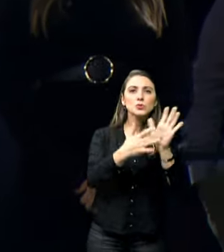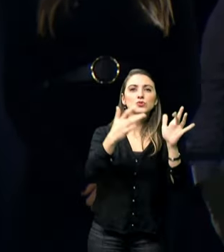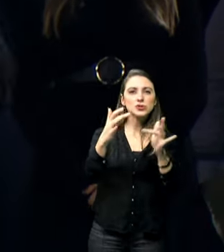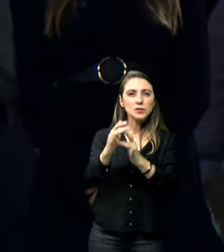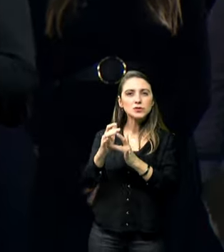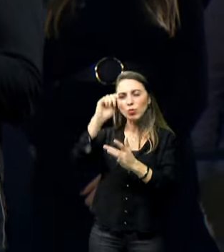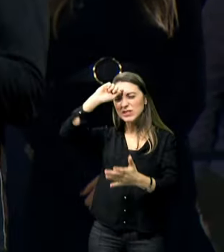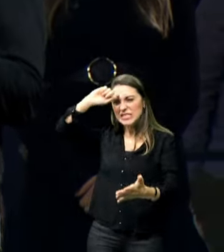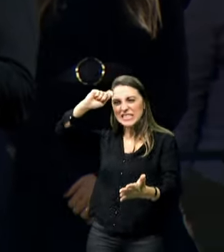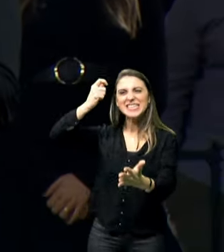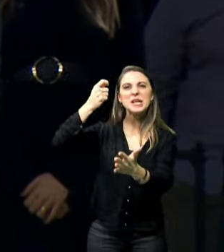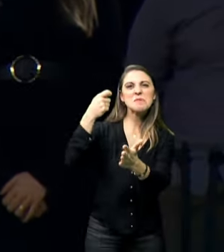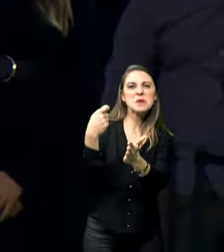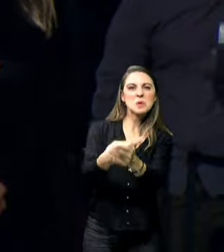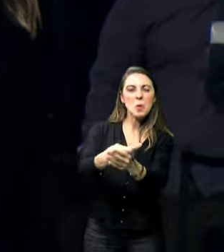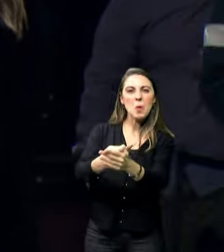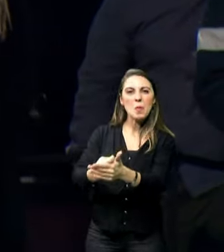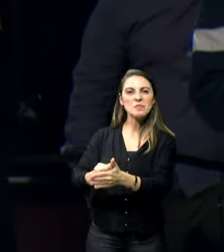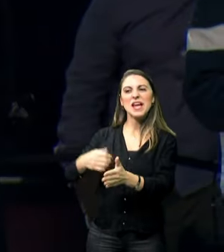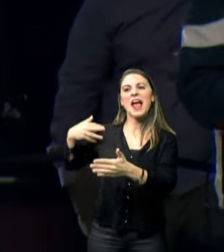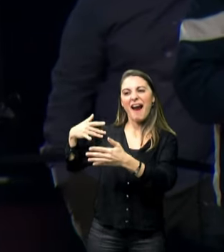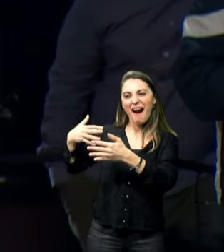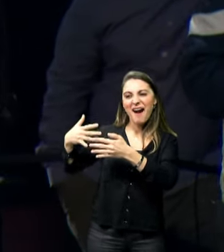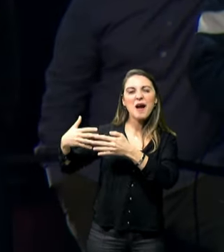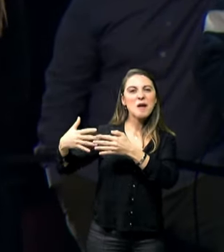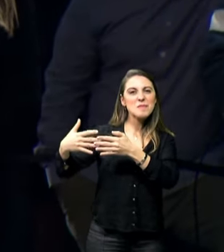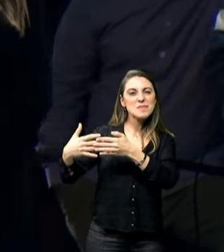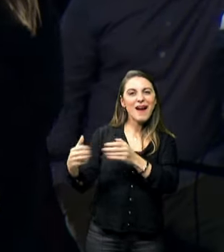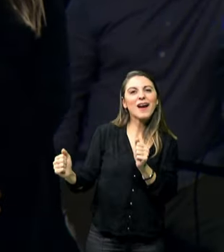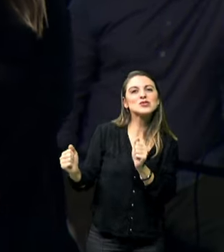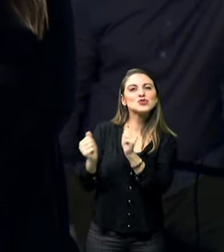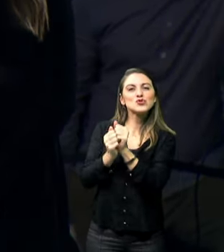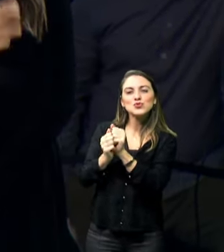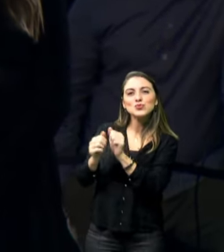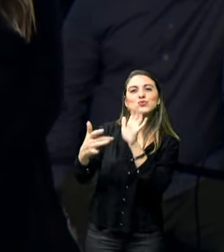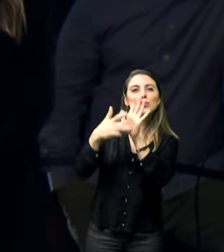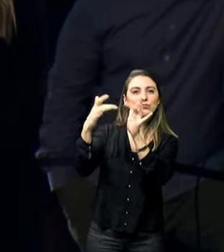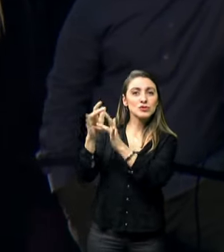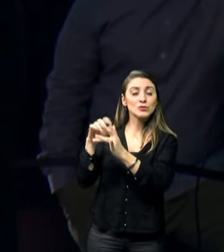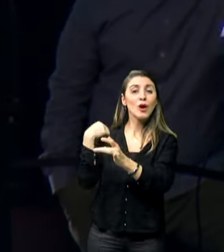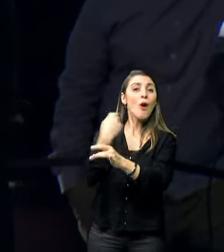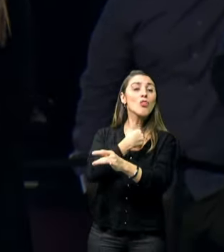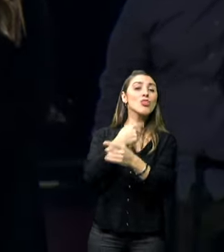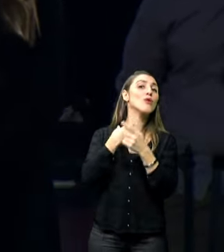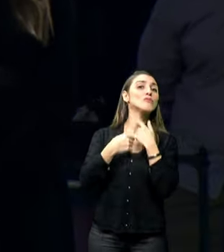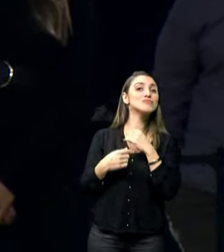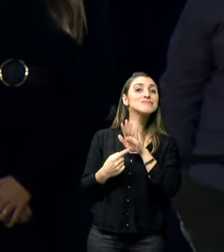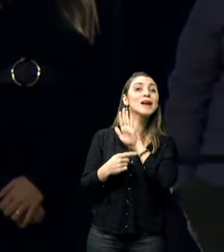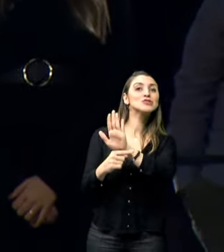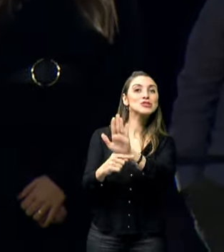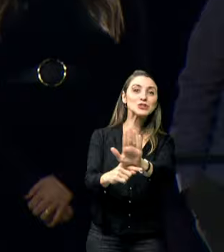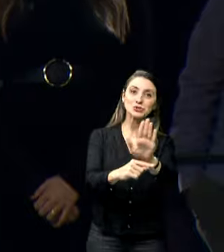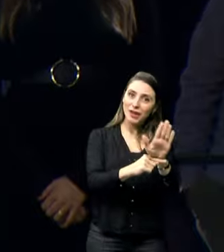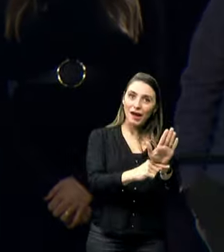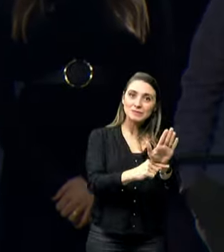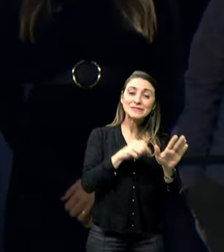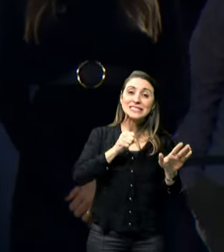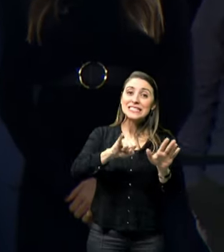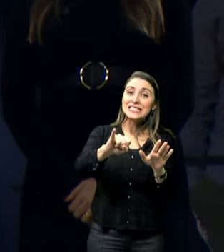determinou agora a andar com Jesus, nós estamos aqui fazendo o mesmo e gostaríamos muito de fazer isso junto com você. Então, se você